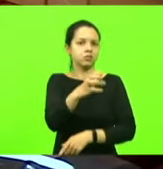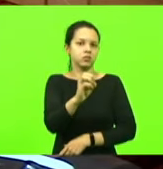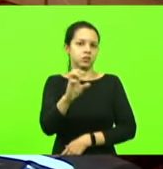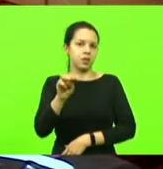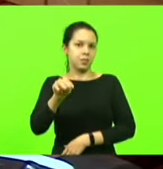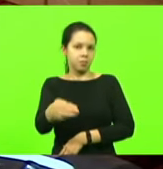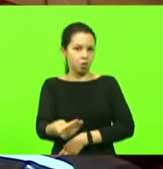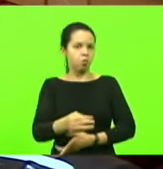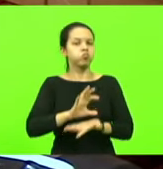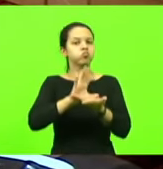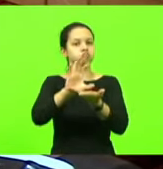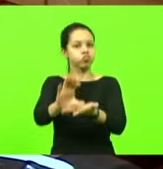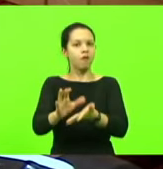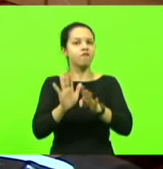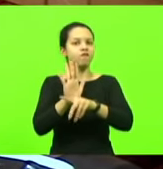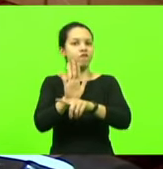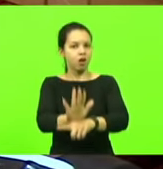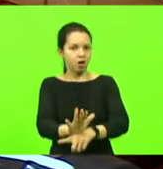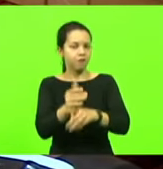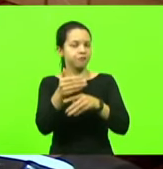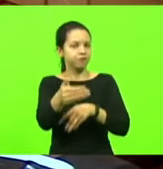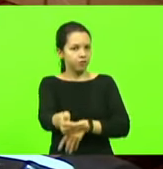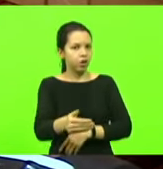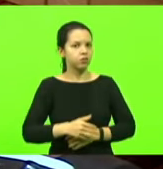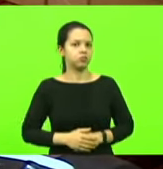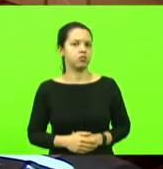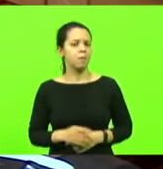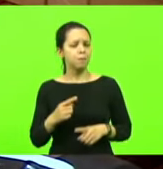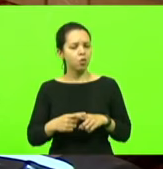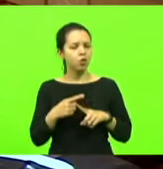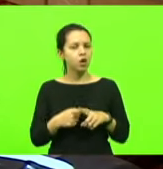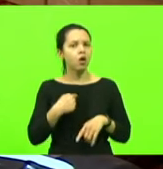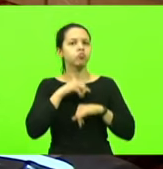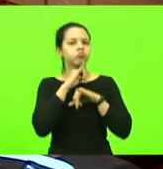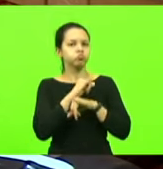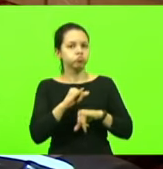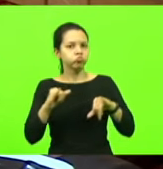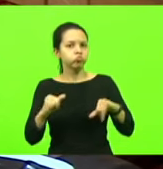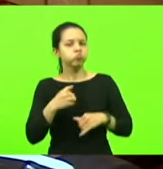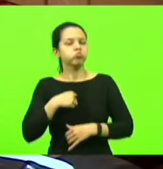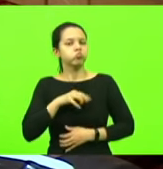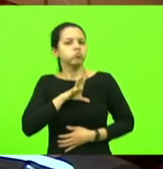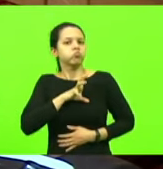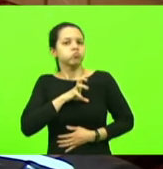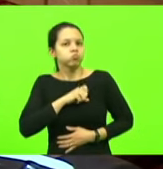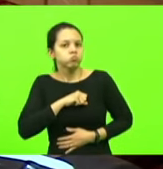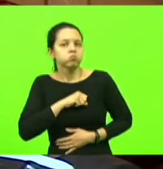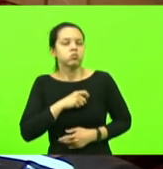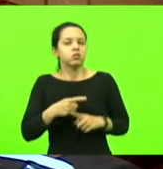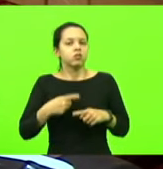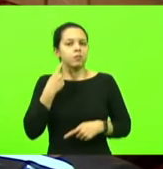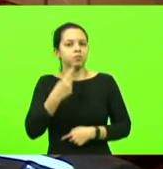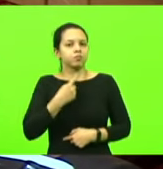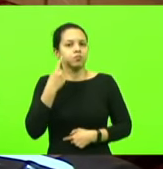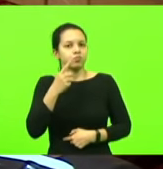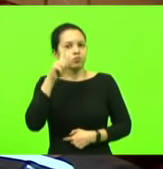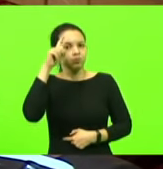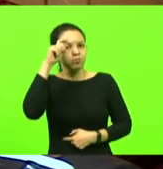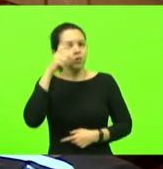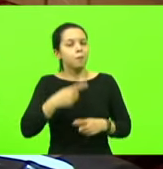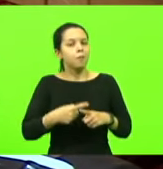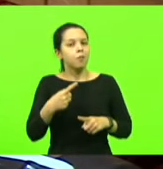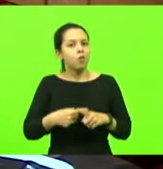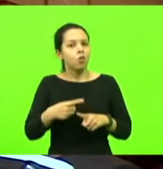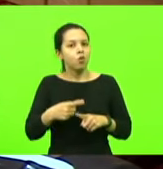aqui. E sabe por que eu faço essa menção com tanta paixão, deputado Milton Obos? Porque nem todos